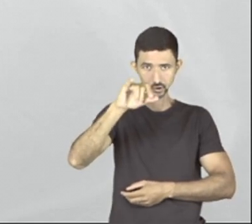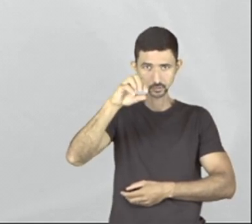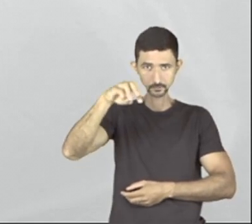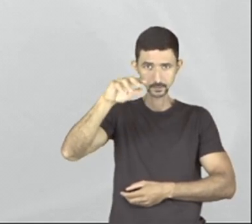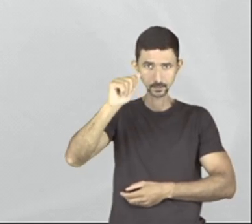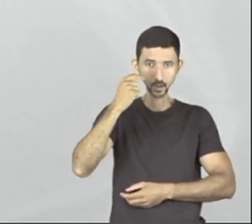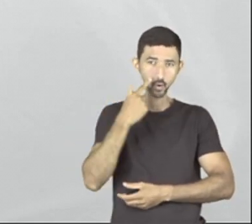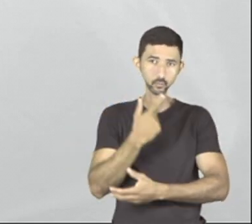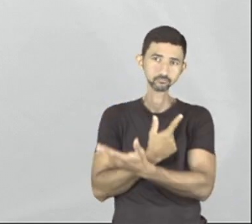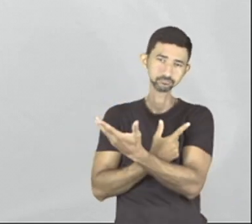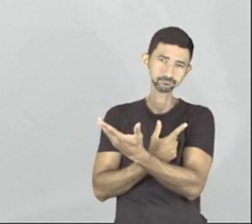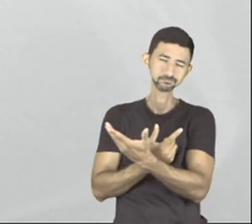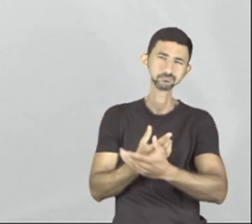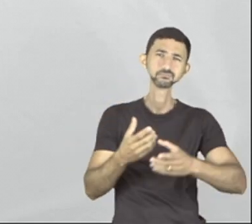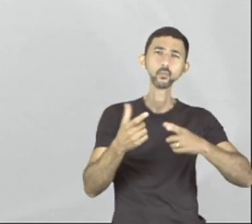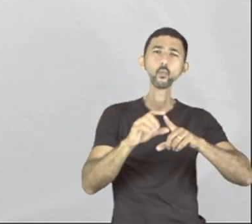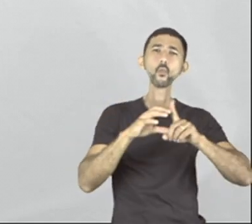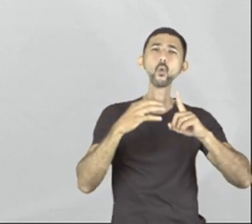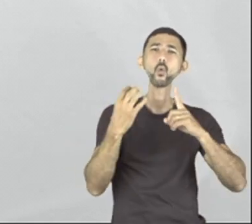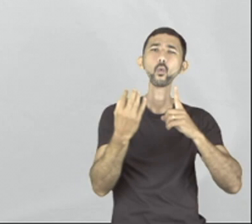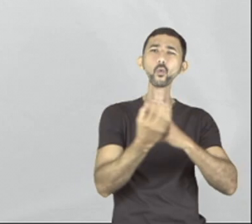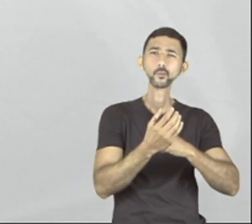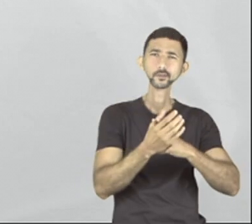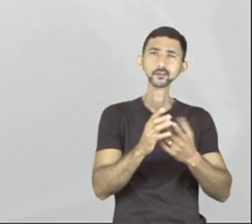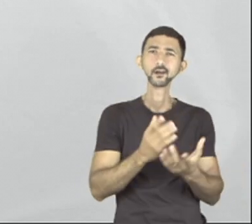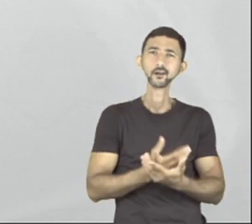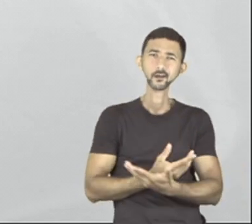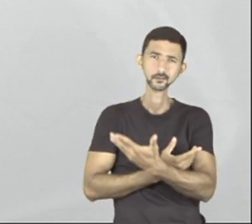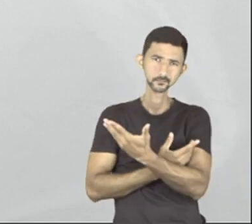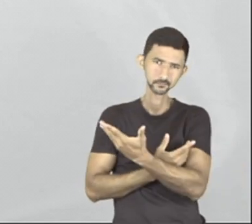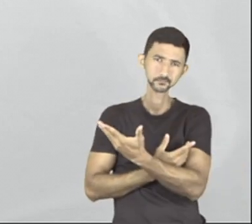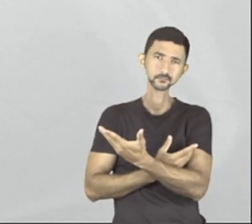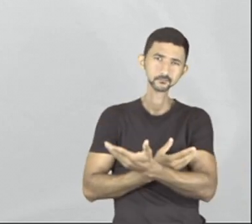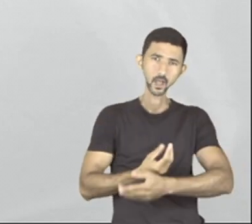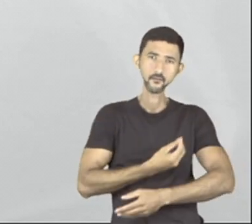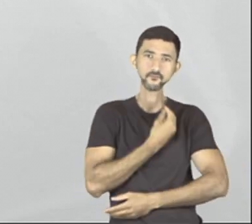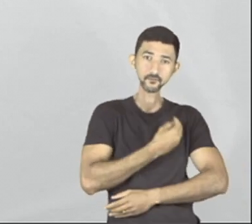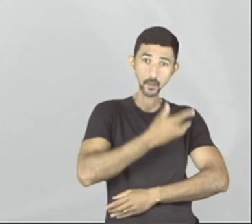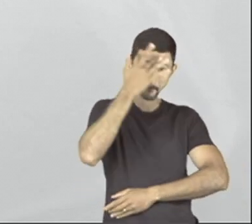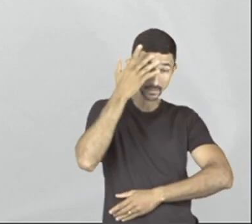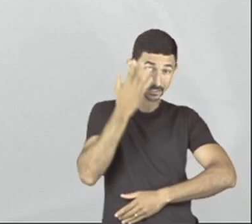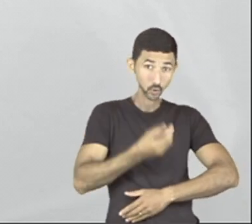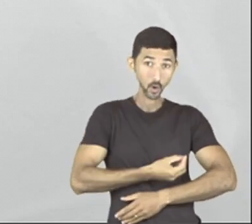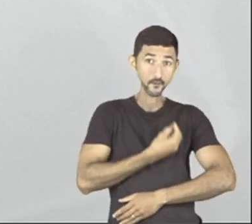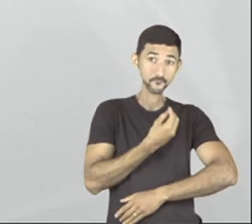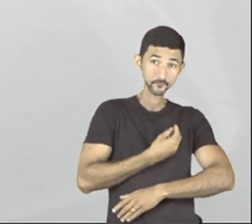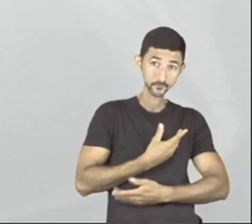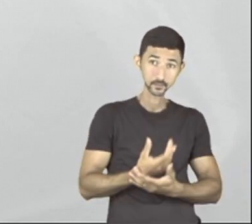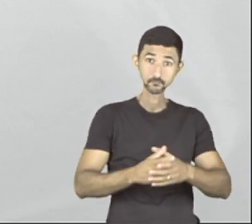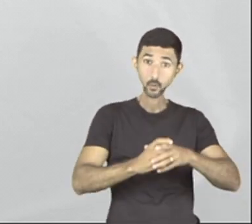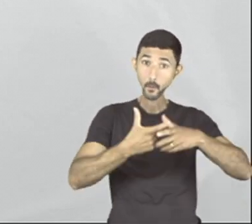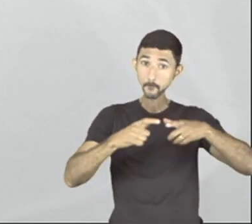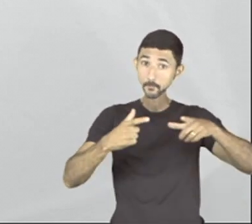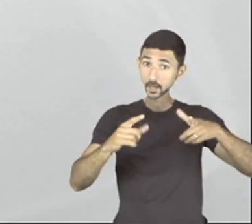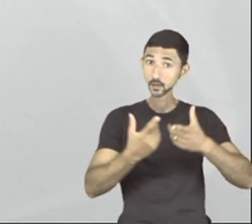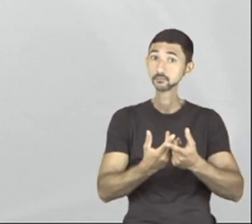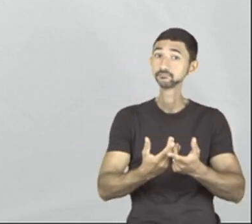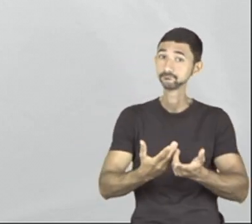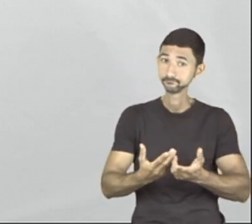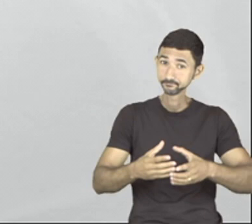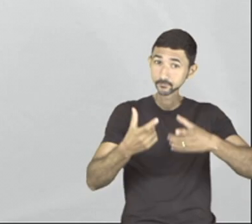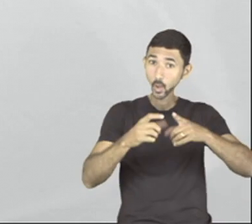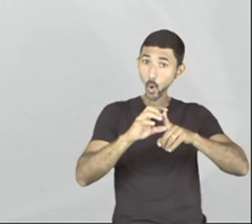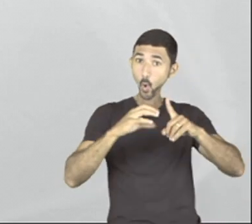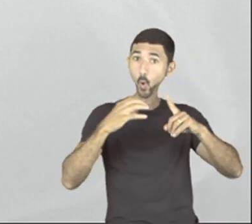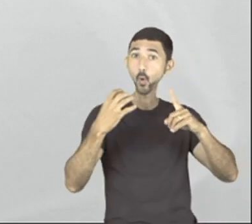a uma população quilombola, lá na comunidade Cachoeira Porteira. Olha só, é o maior quilombo titulado, ou